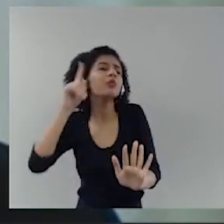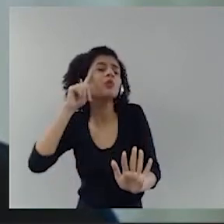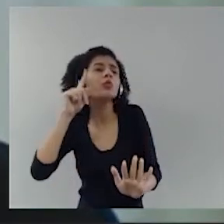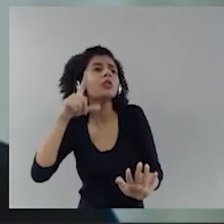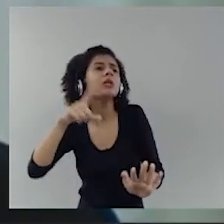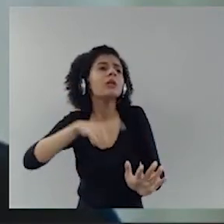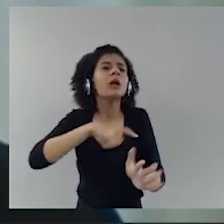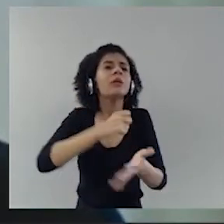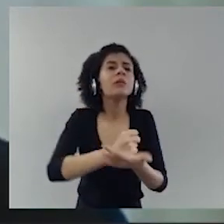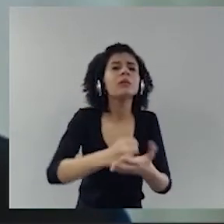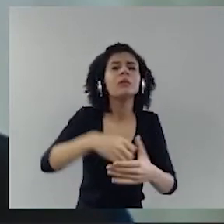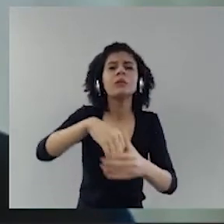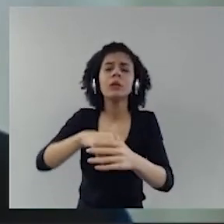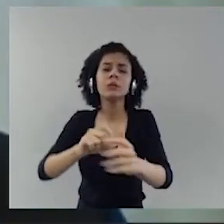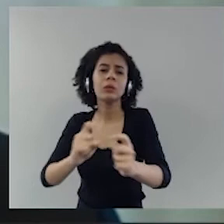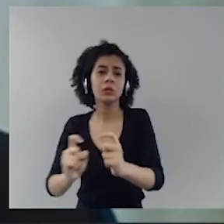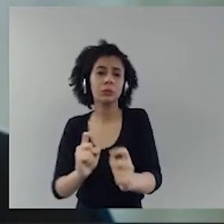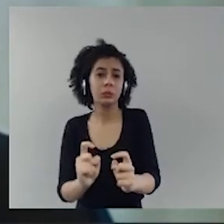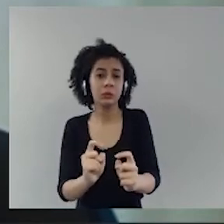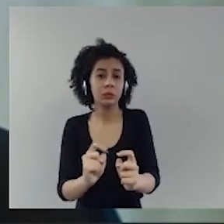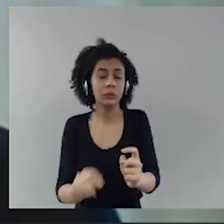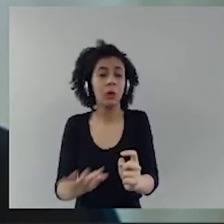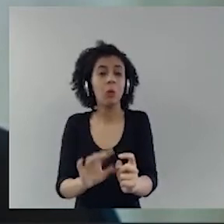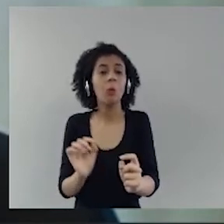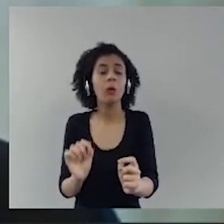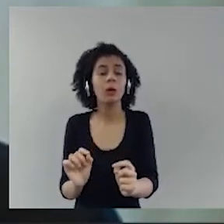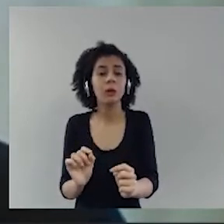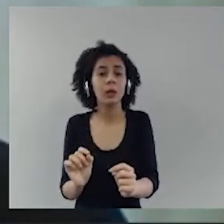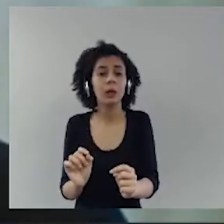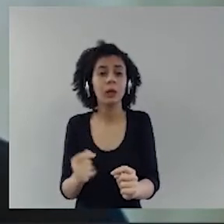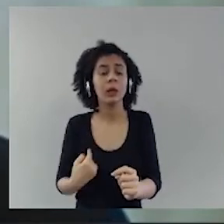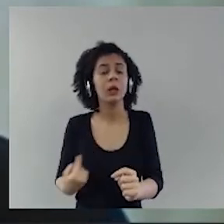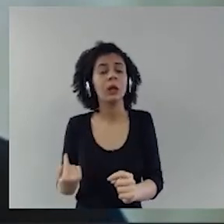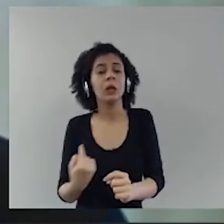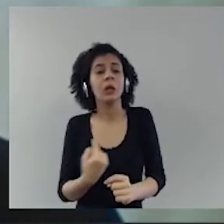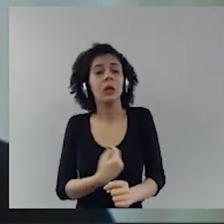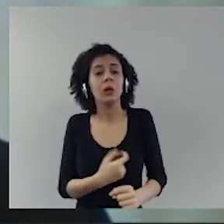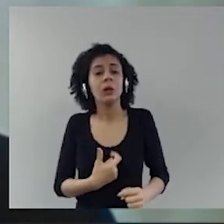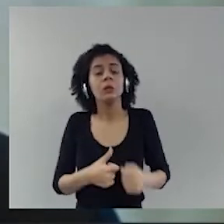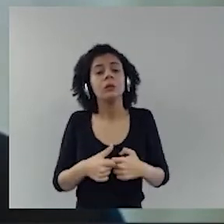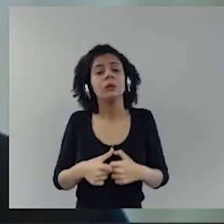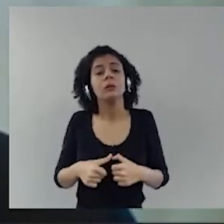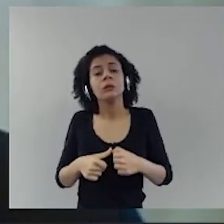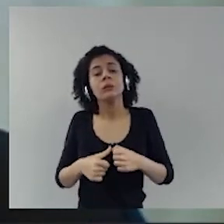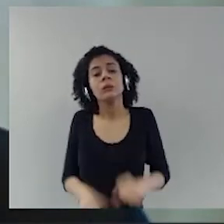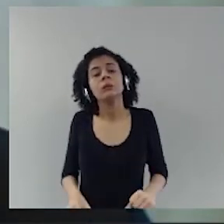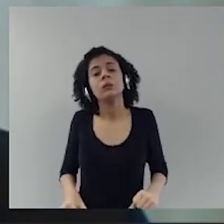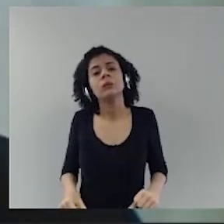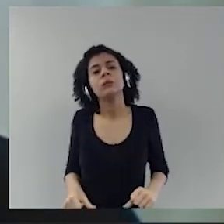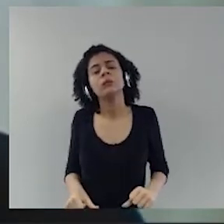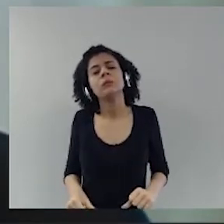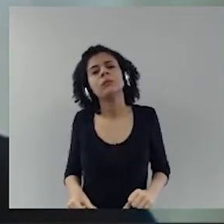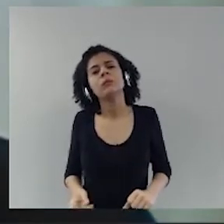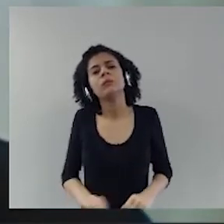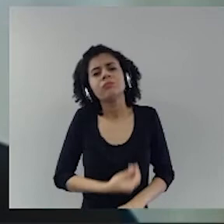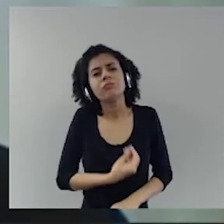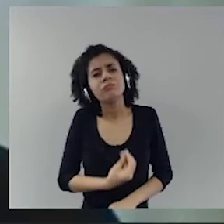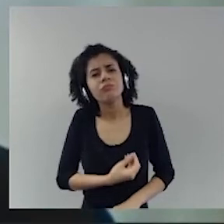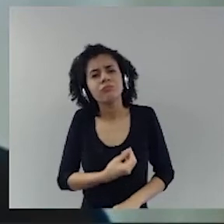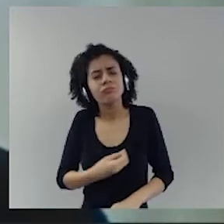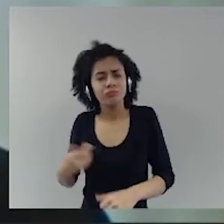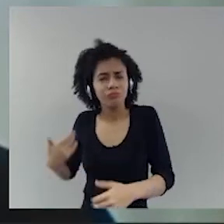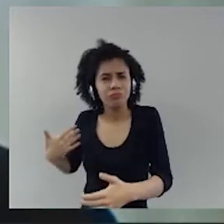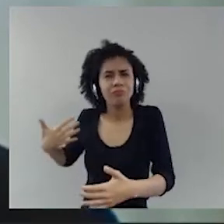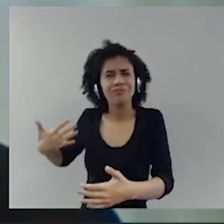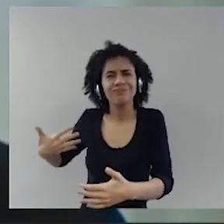rotineiras da administração e que pese o nós estarmos aqui é vivenciando